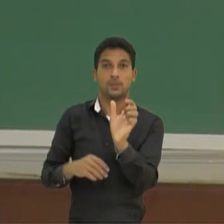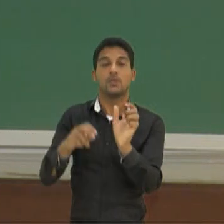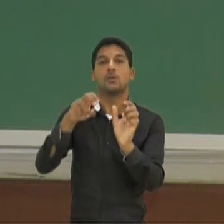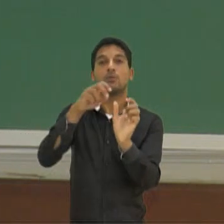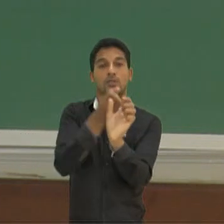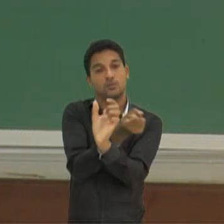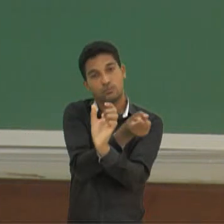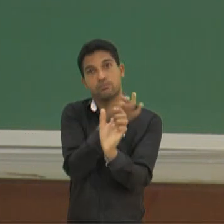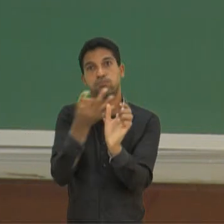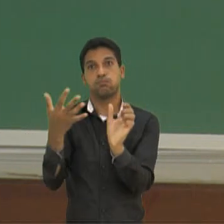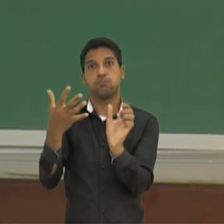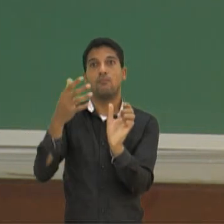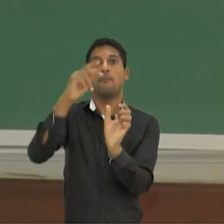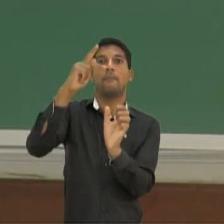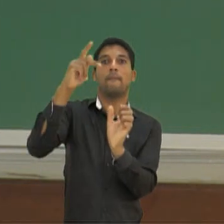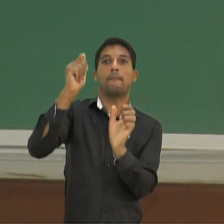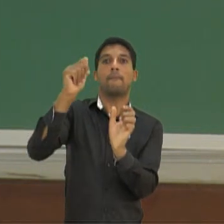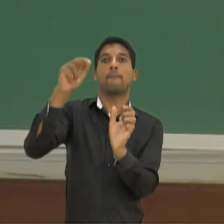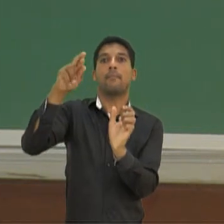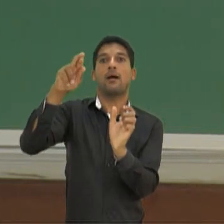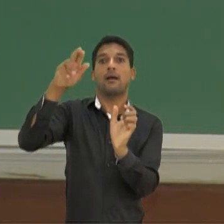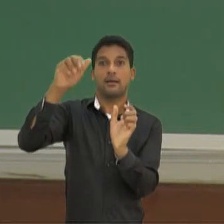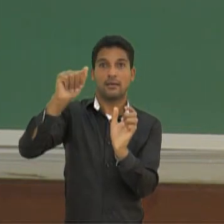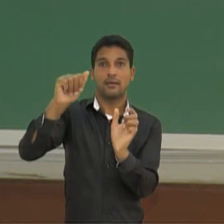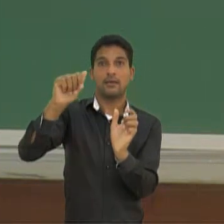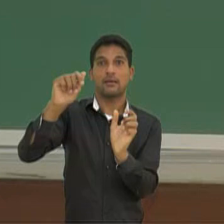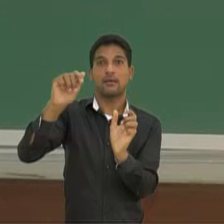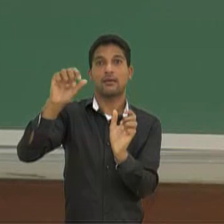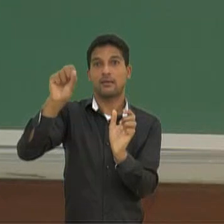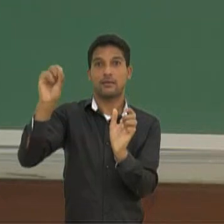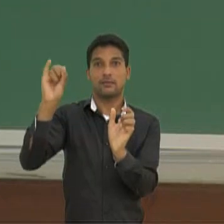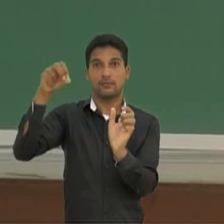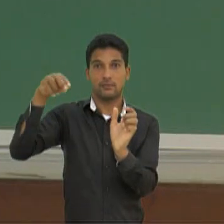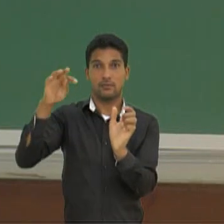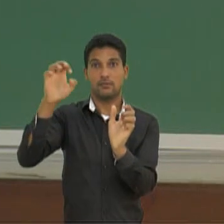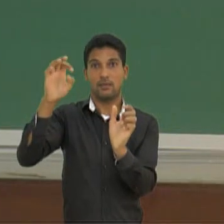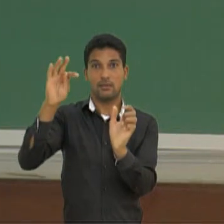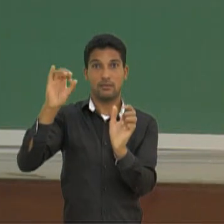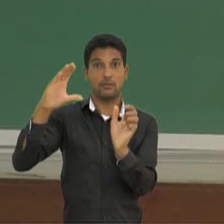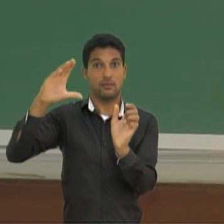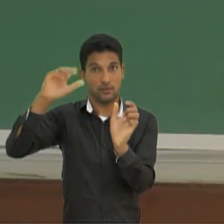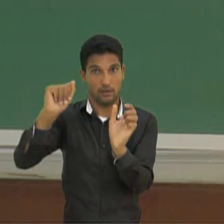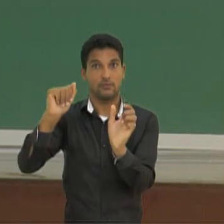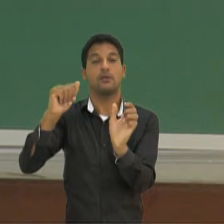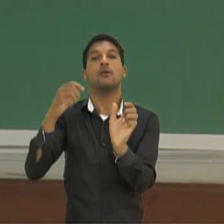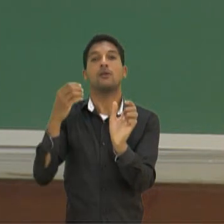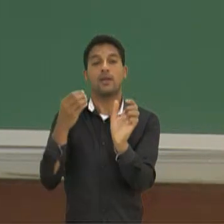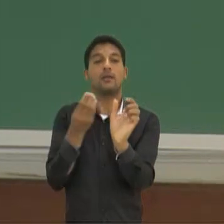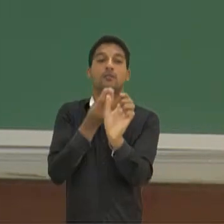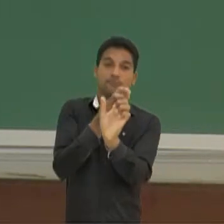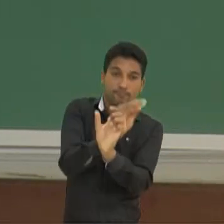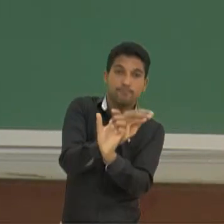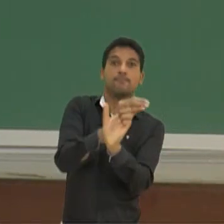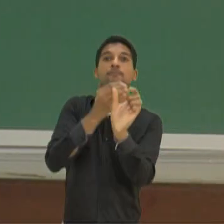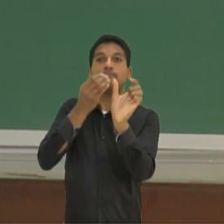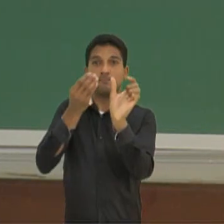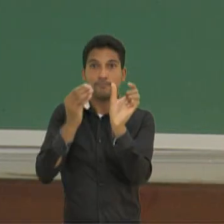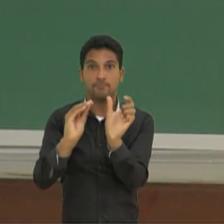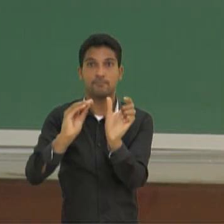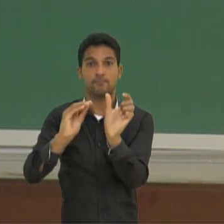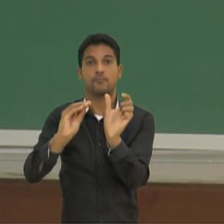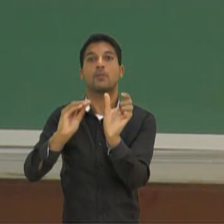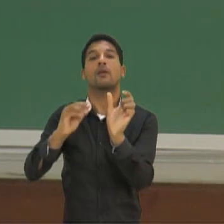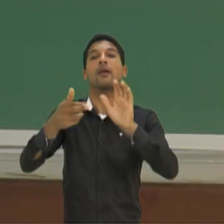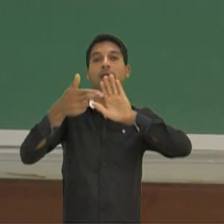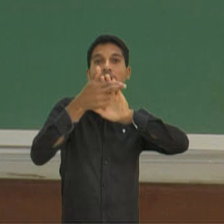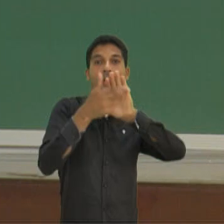parasintética, né? Então, a gente tem estudado essas derivações, é importante a gente estar sempre retomando para vocês irem memorizando aí essas questões das normas